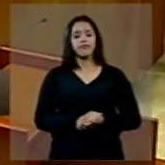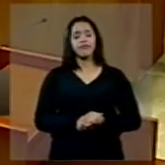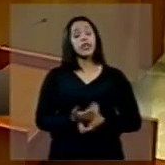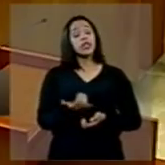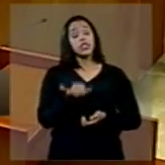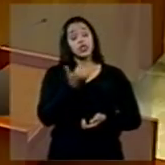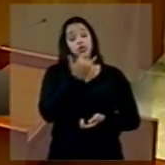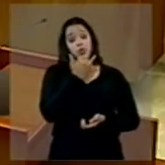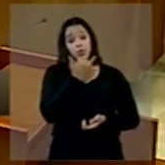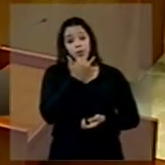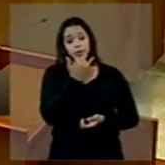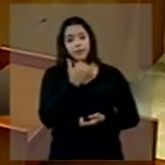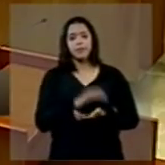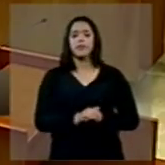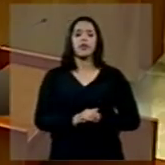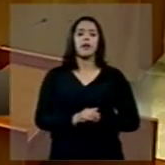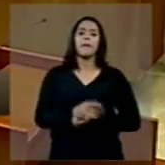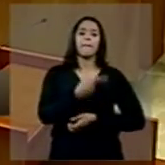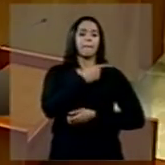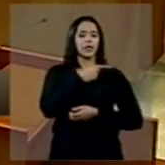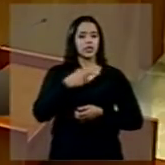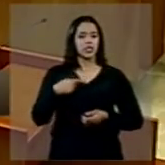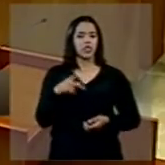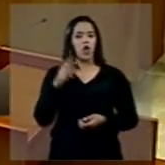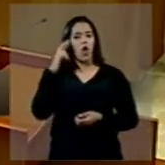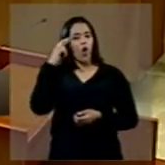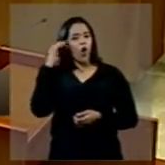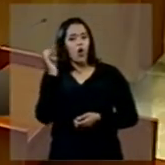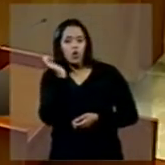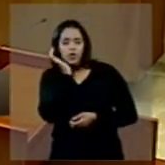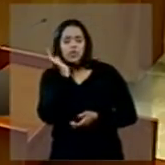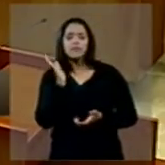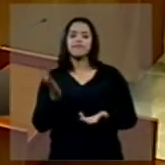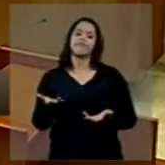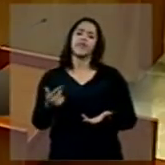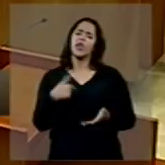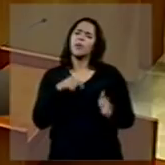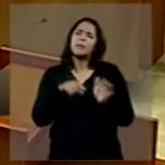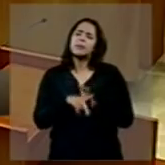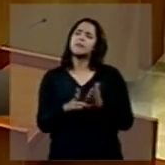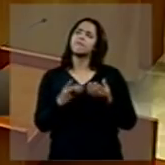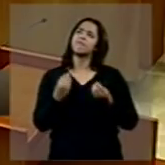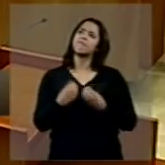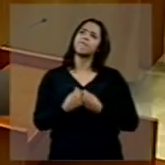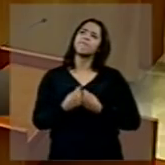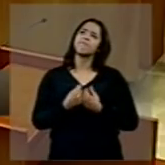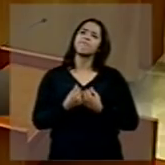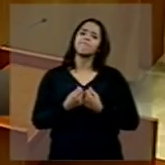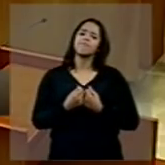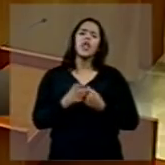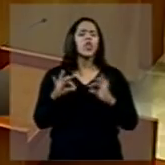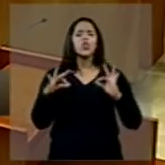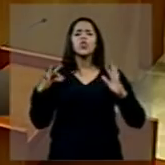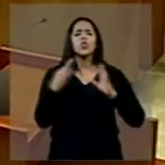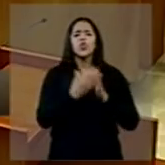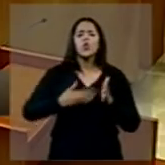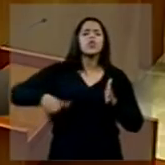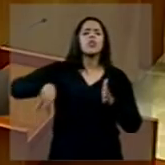julgamento a presidente Rosa Weber. Eu indago do todo de